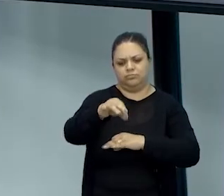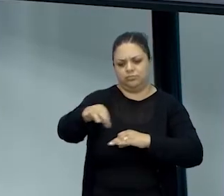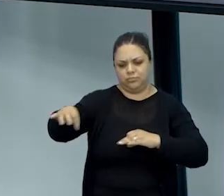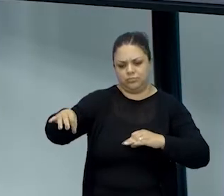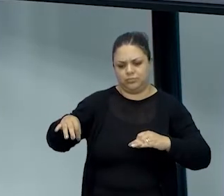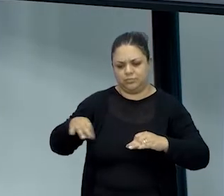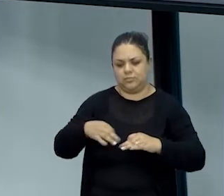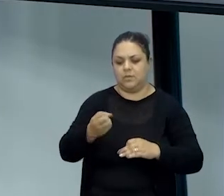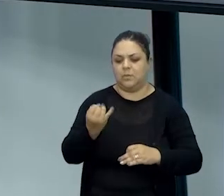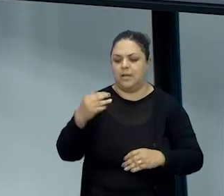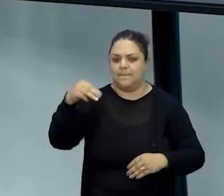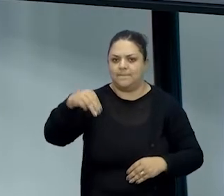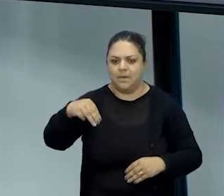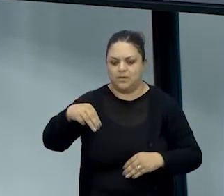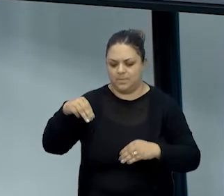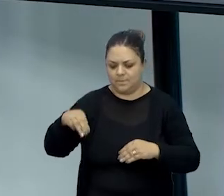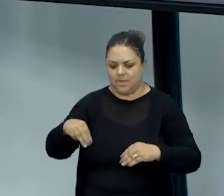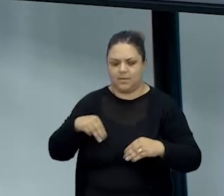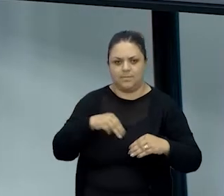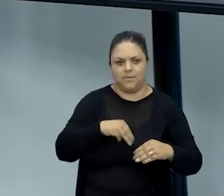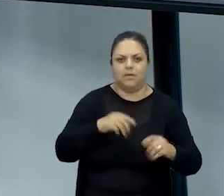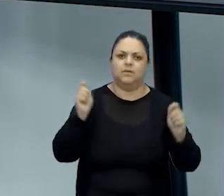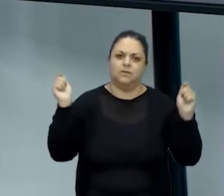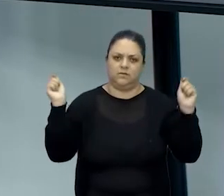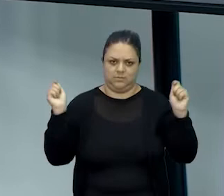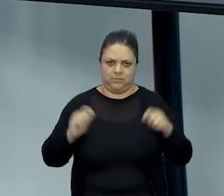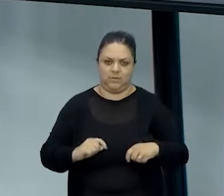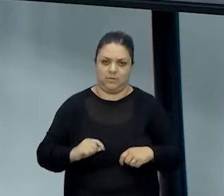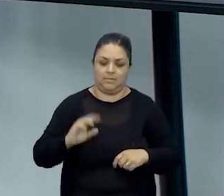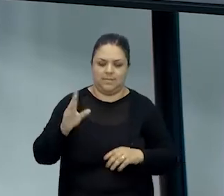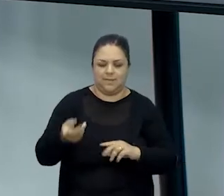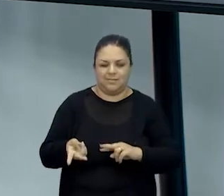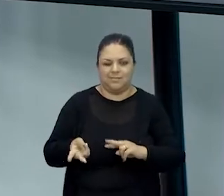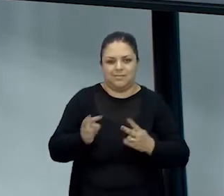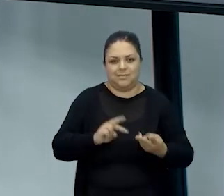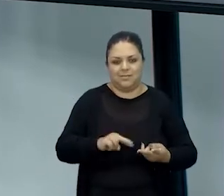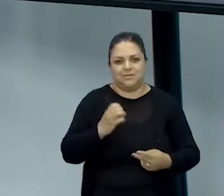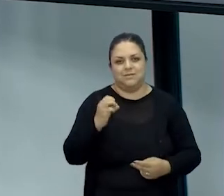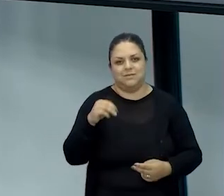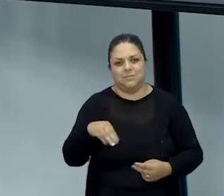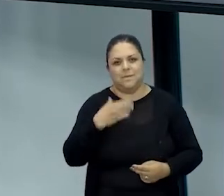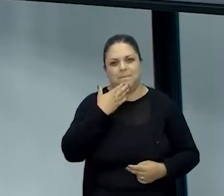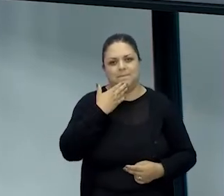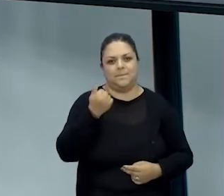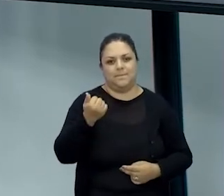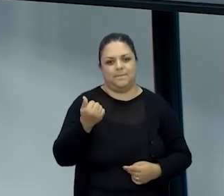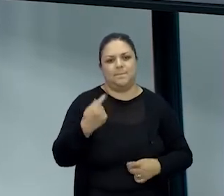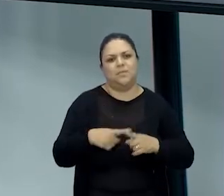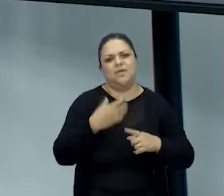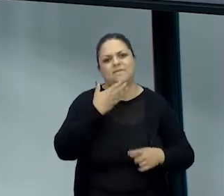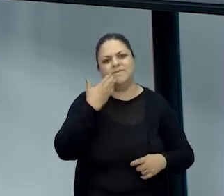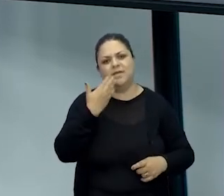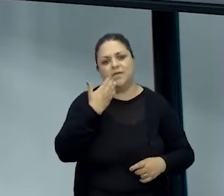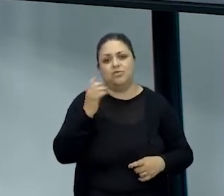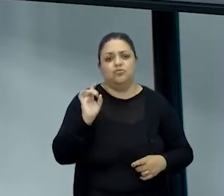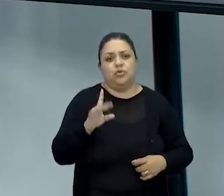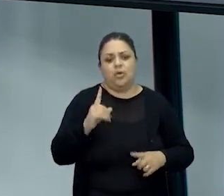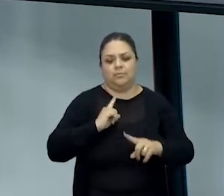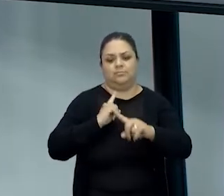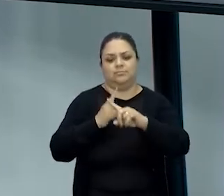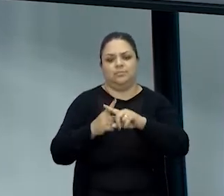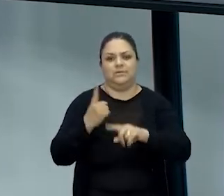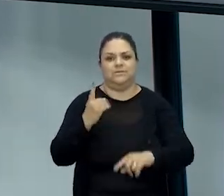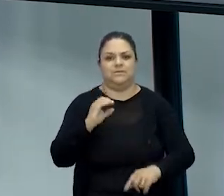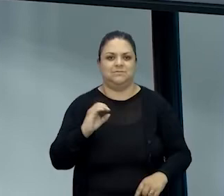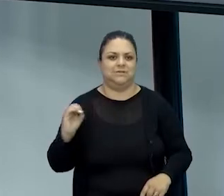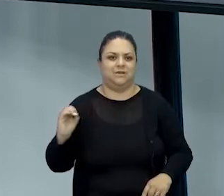esse comprimento real e já transformar eles em centímetros. Por quê? Porque é fácil, é só multiplicar por 100, né?